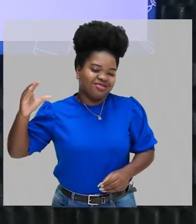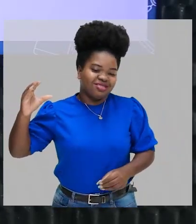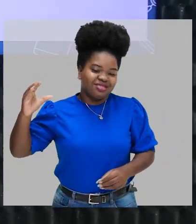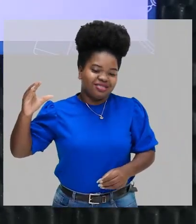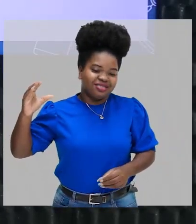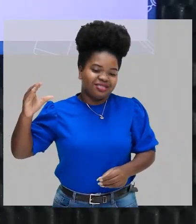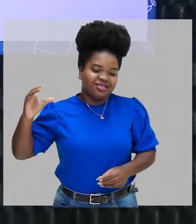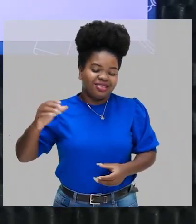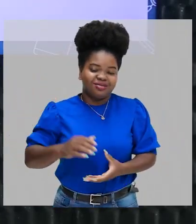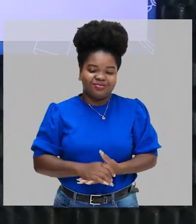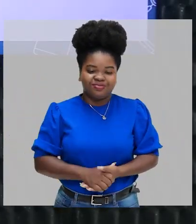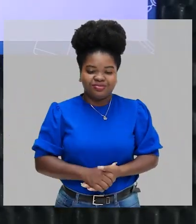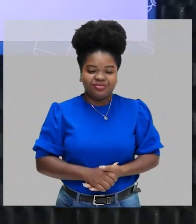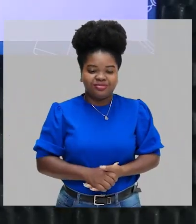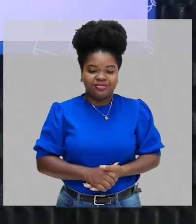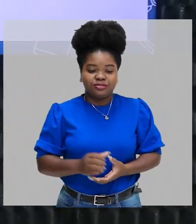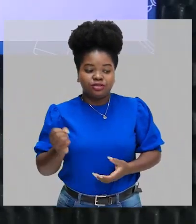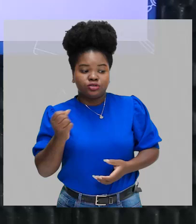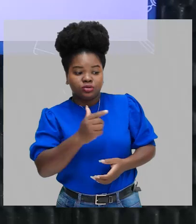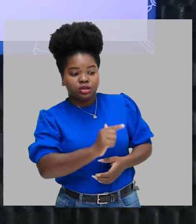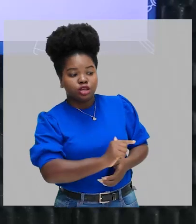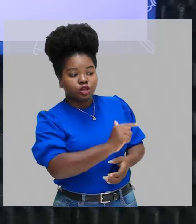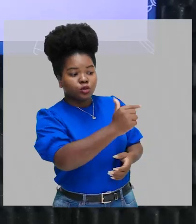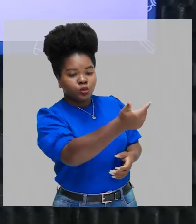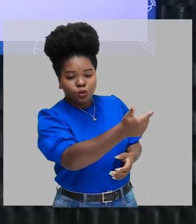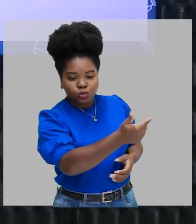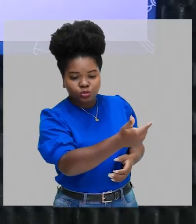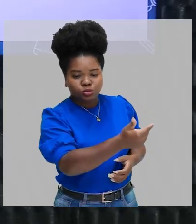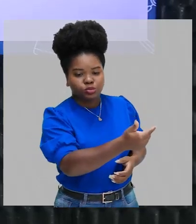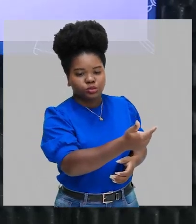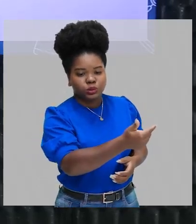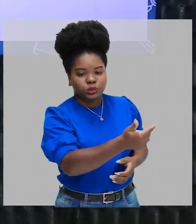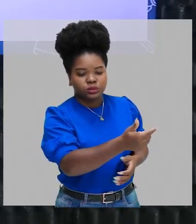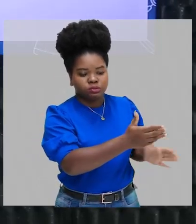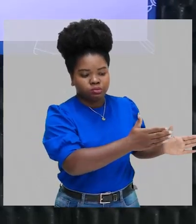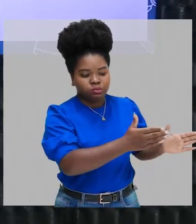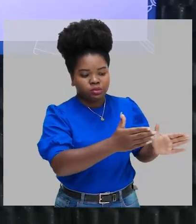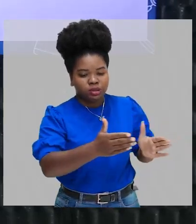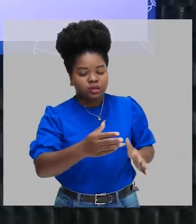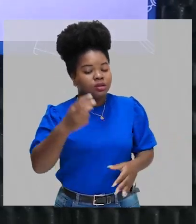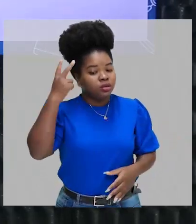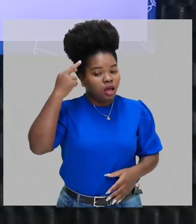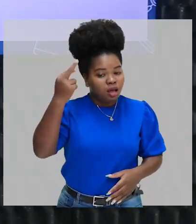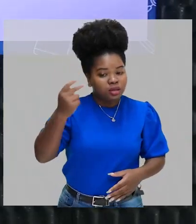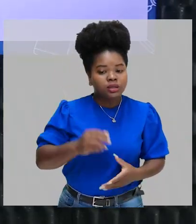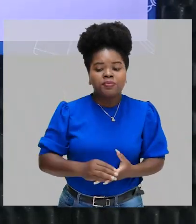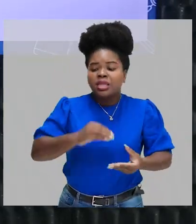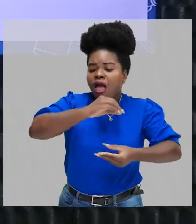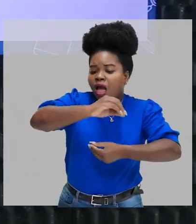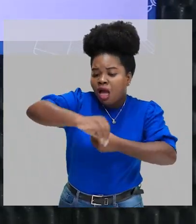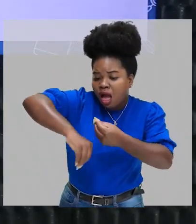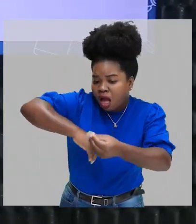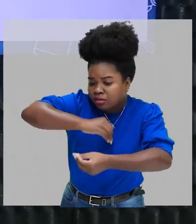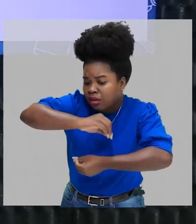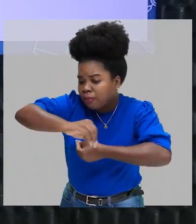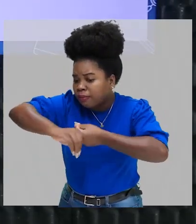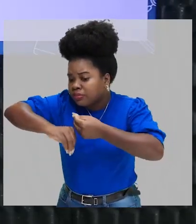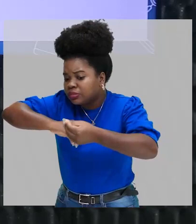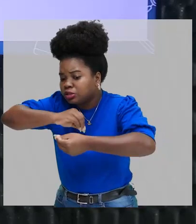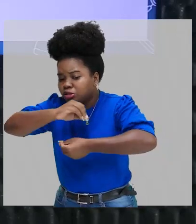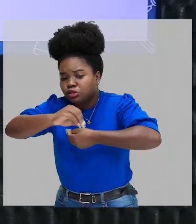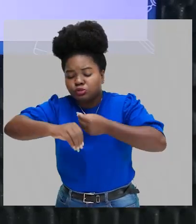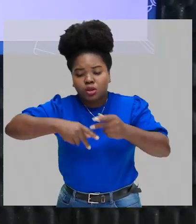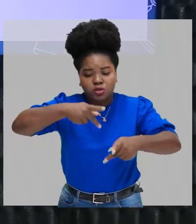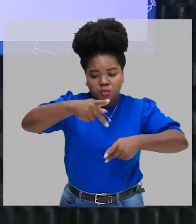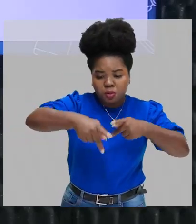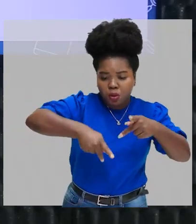mais evidente do que em qualquer outro momento da história humana. E esse intercâmbio, essa mistura de culturas, povos e